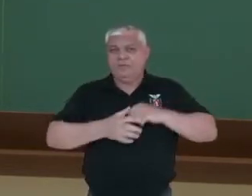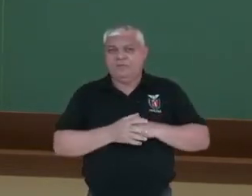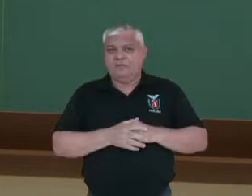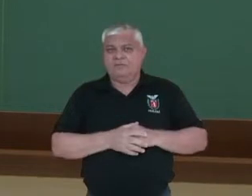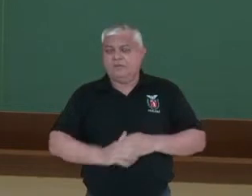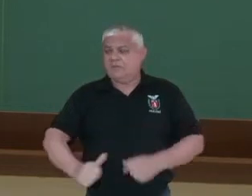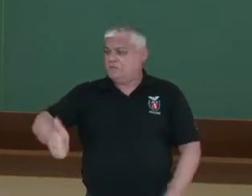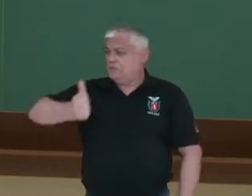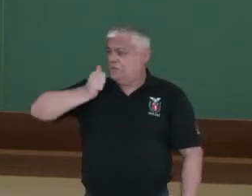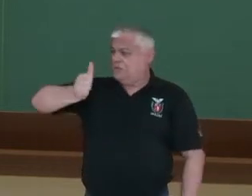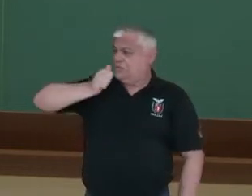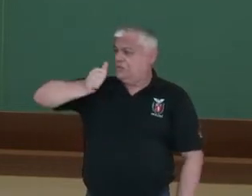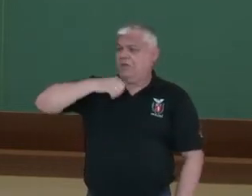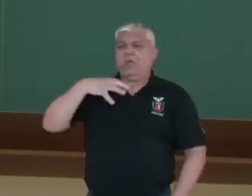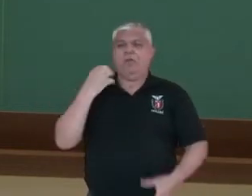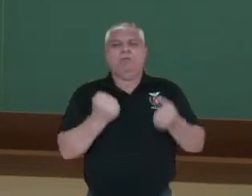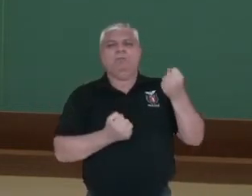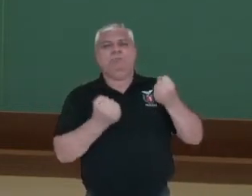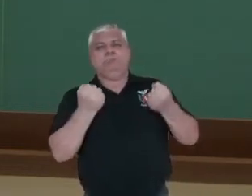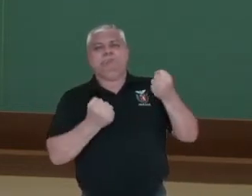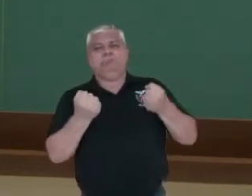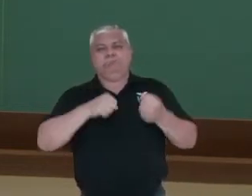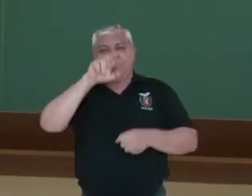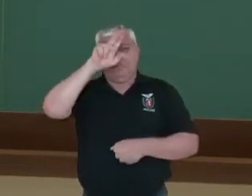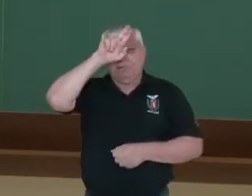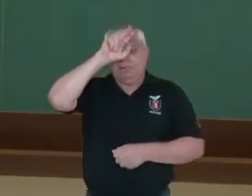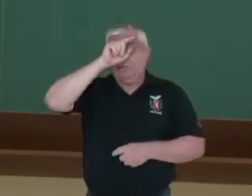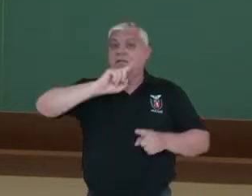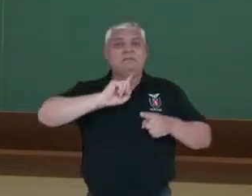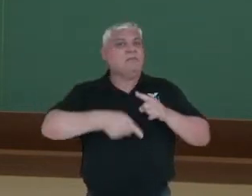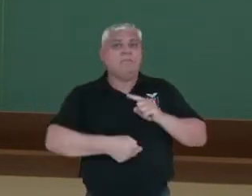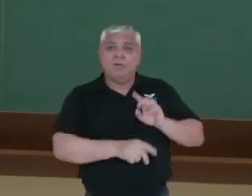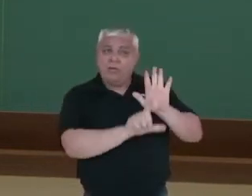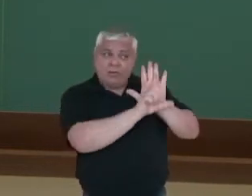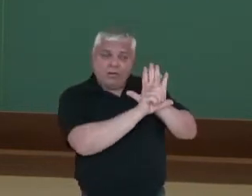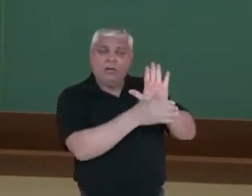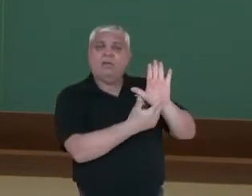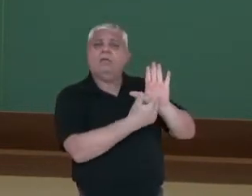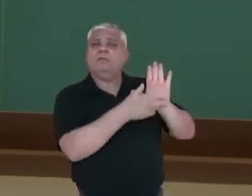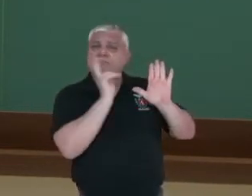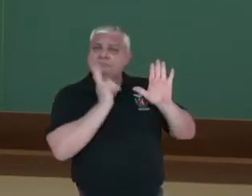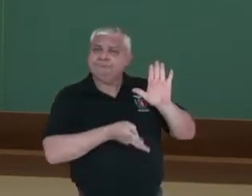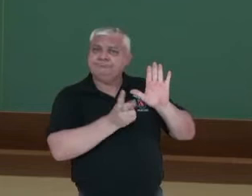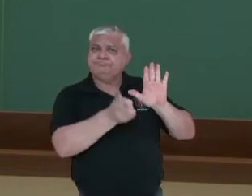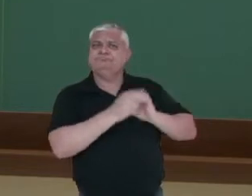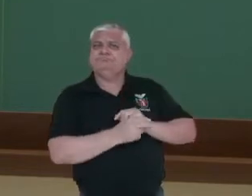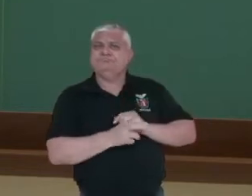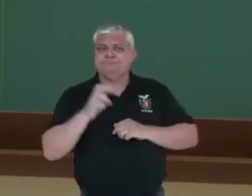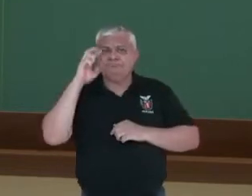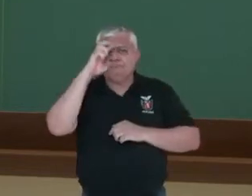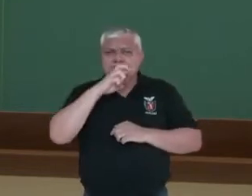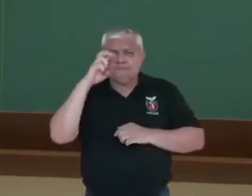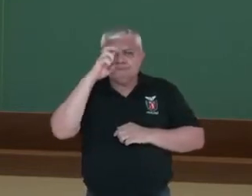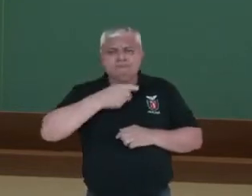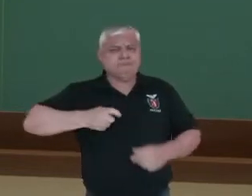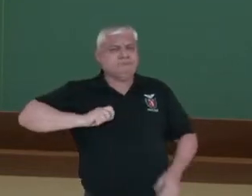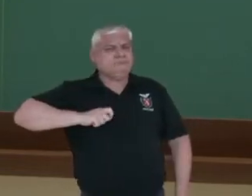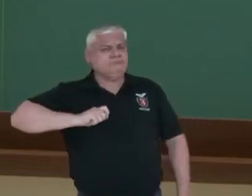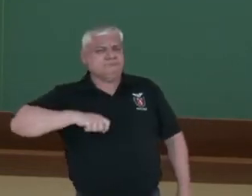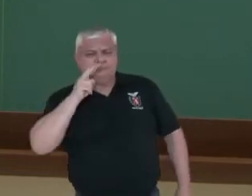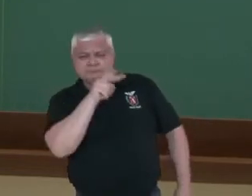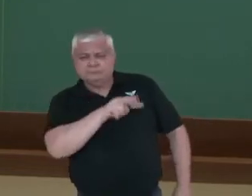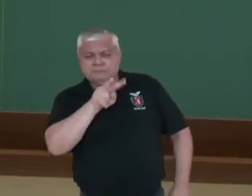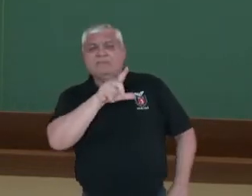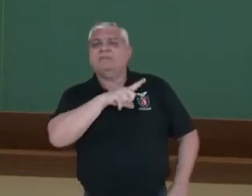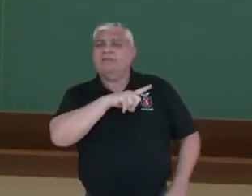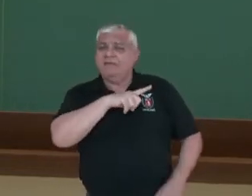depois de tomar bebida alcoólica. E hoje continua a lei, continua sendo fiscalizada, mas ela faz o seguinte, meu medo é isso,